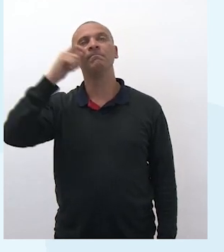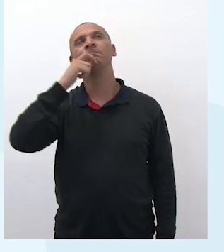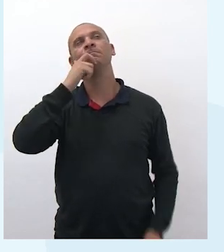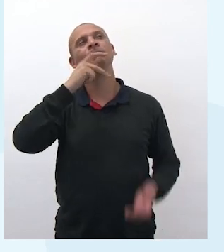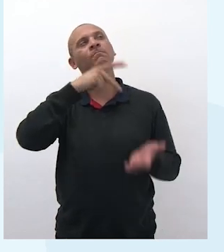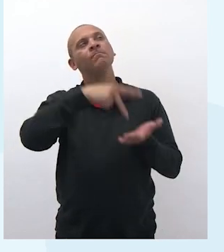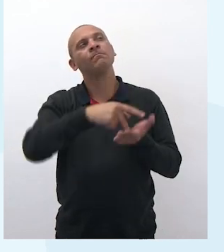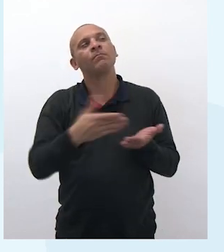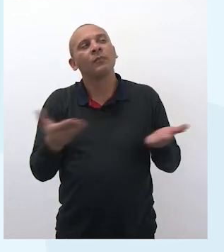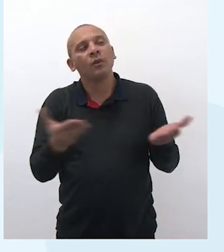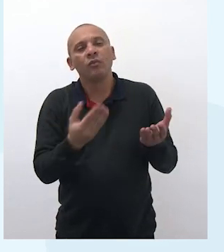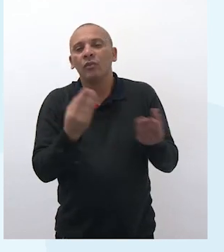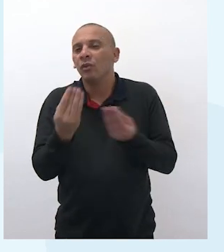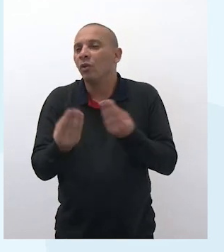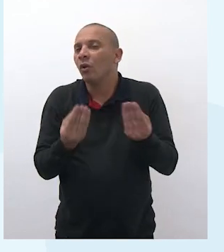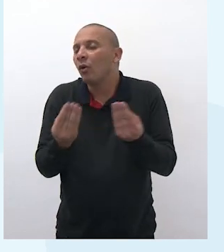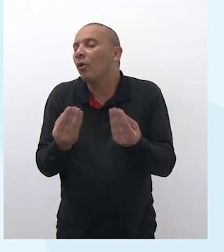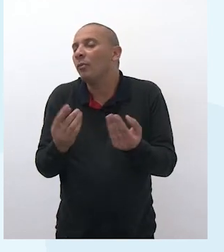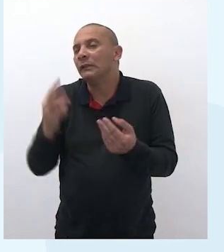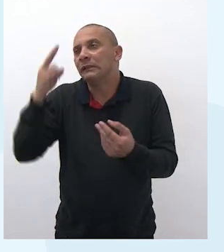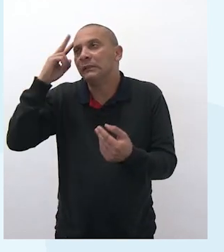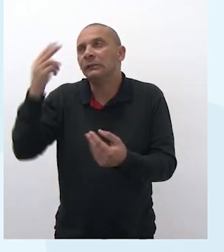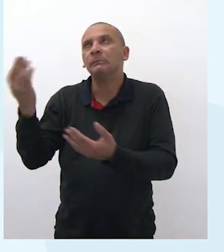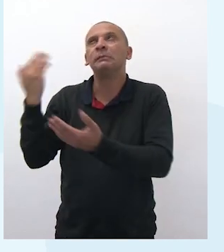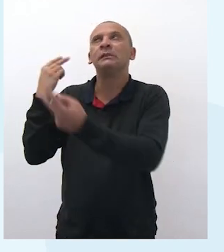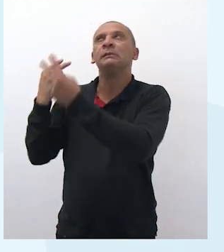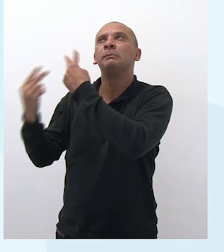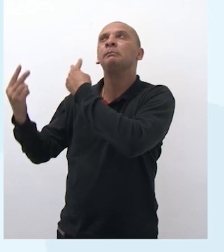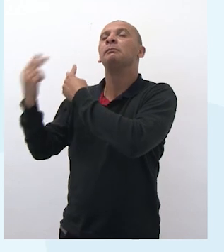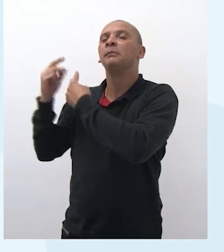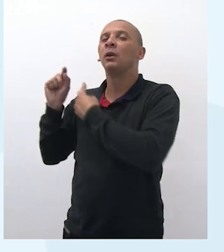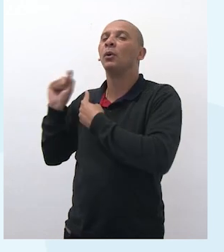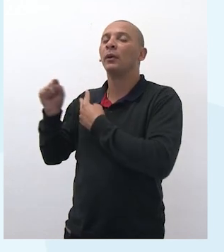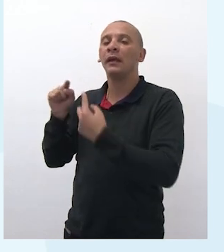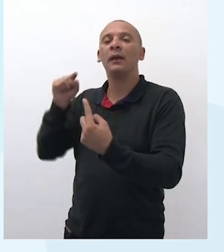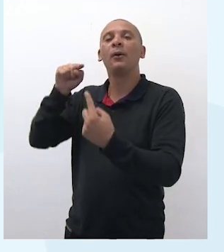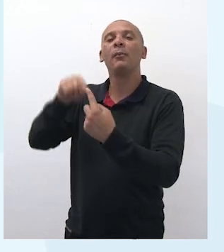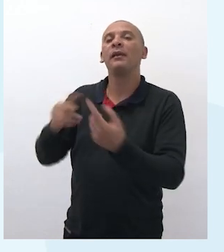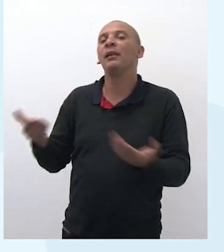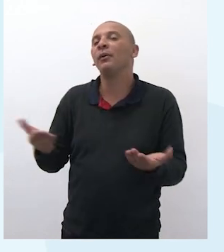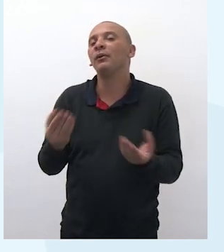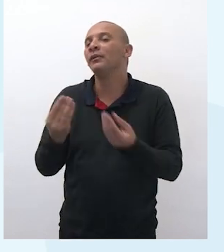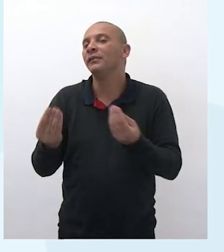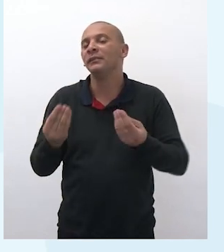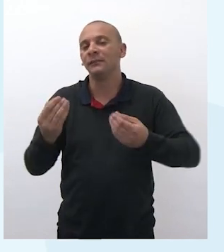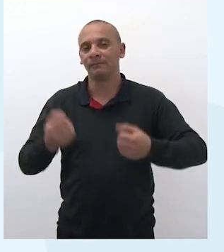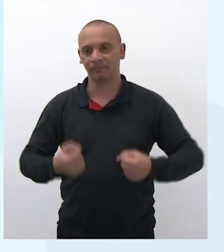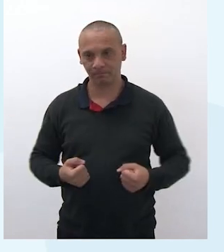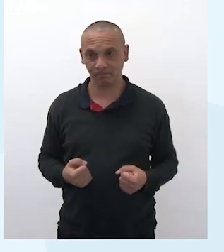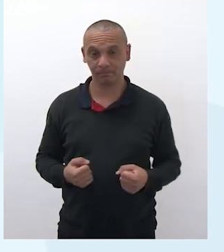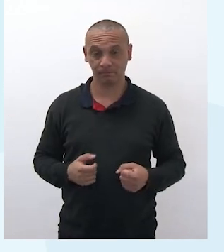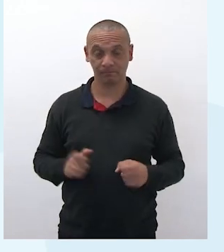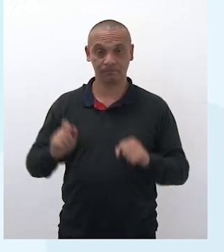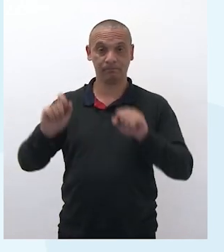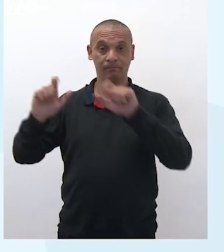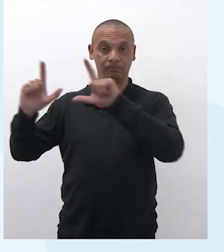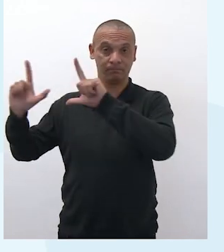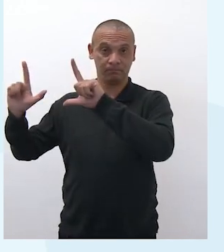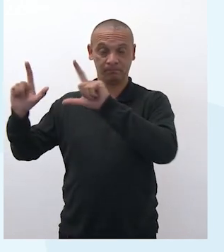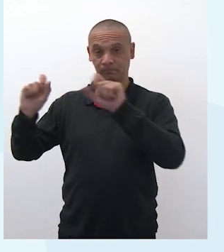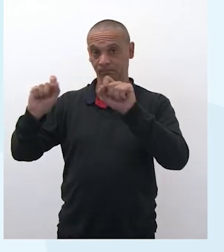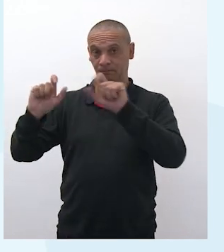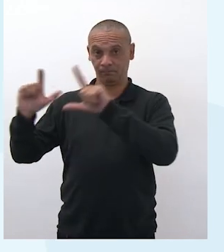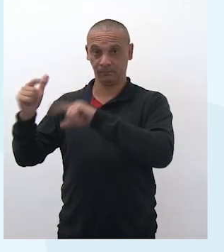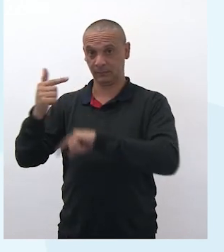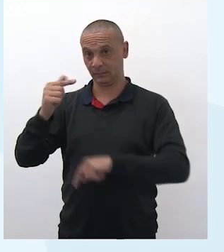Nós tivemos álbuns de recordação e tudo mais, e como isso funciona, né? Nos slides 7